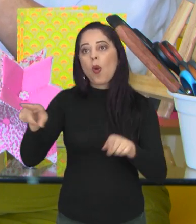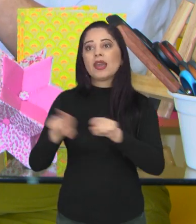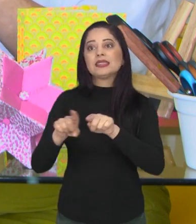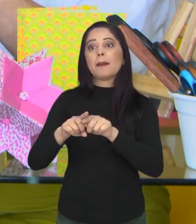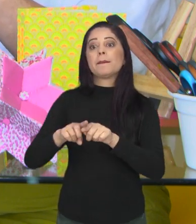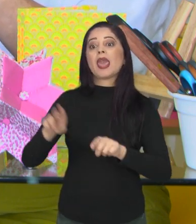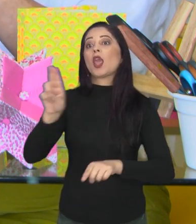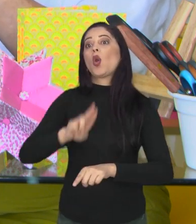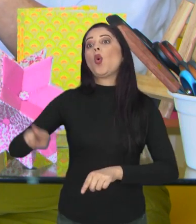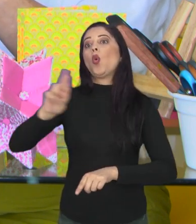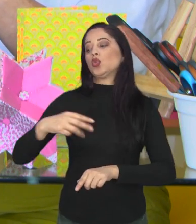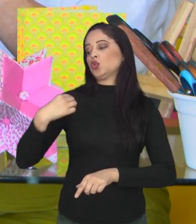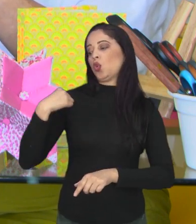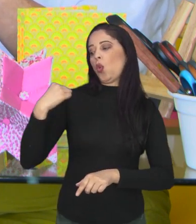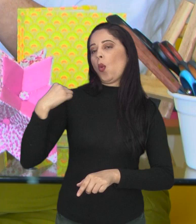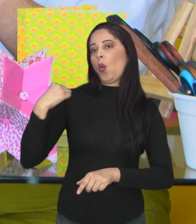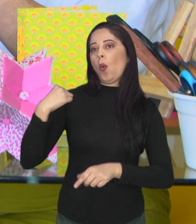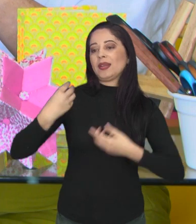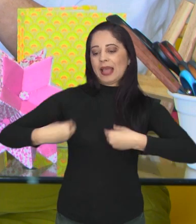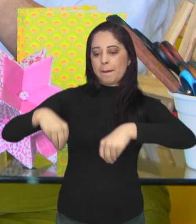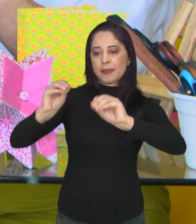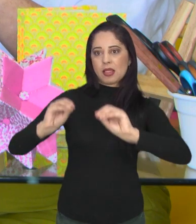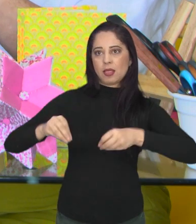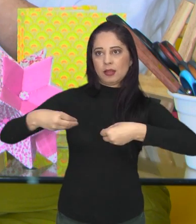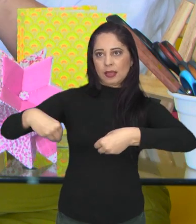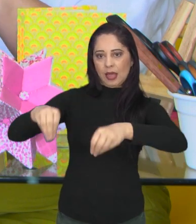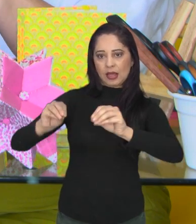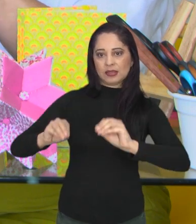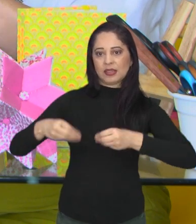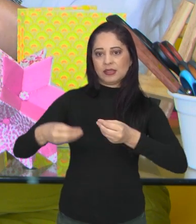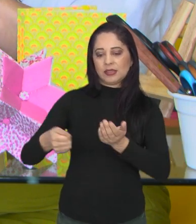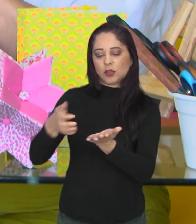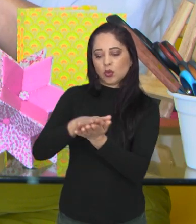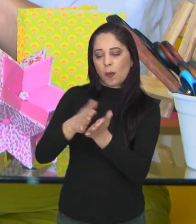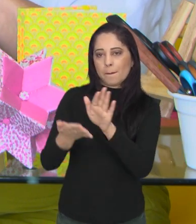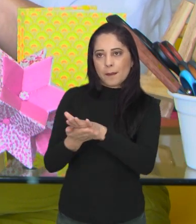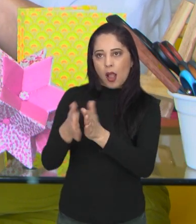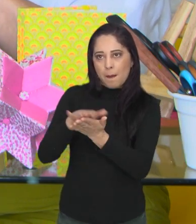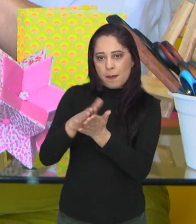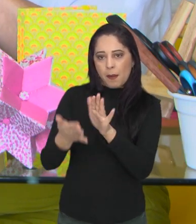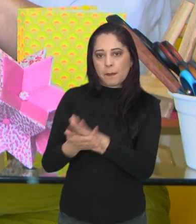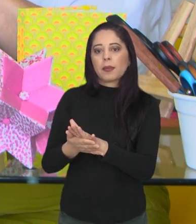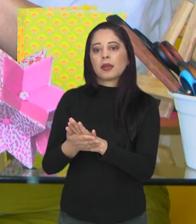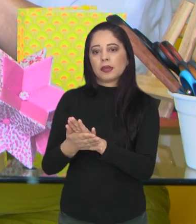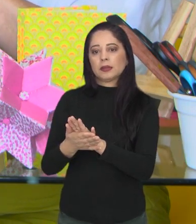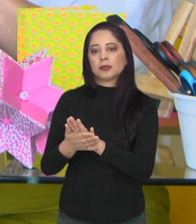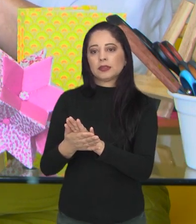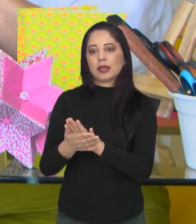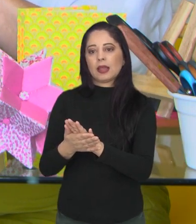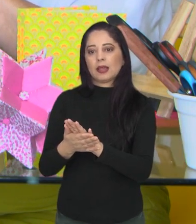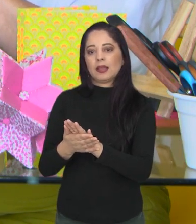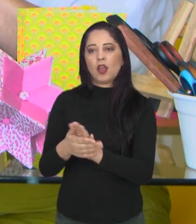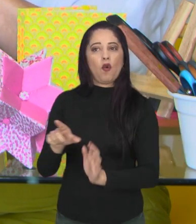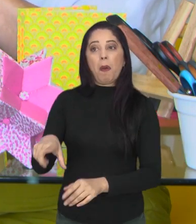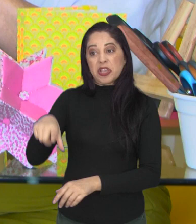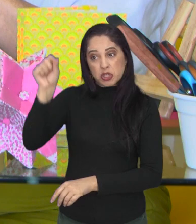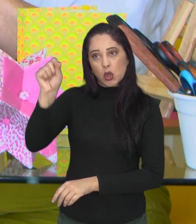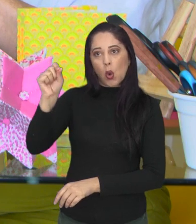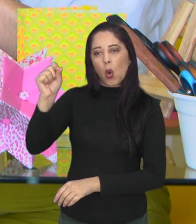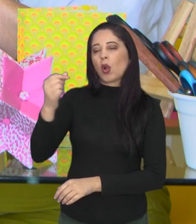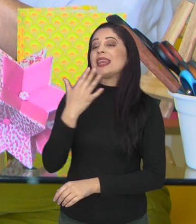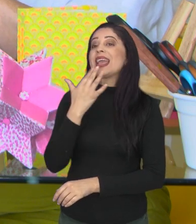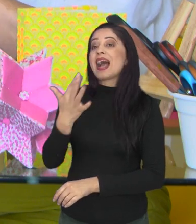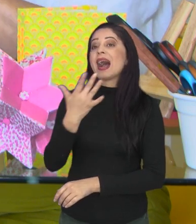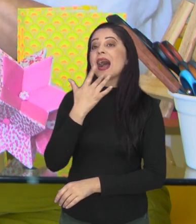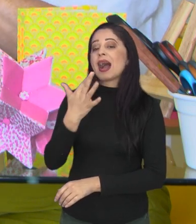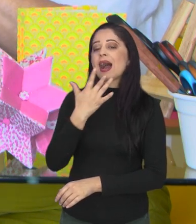duas etapas né duas cores de tecido para que a costura ela apareça bem você vai escolher a